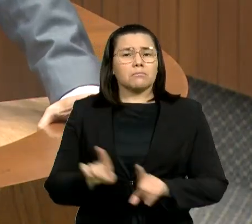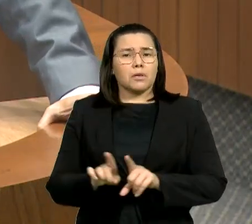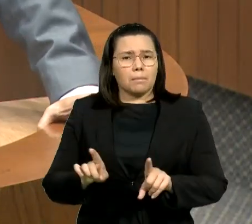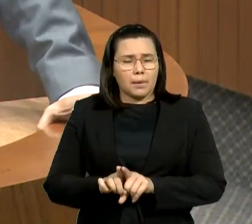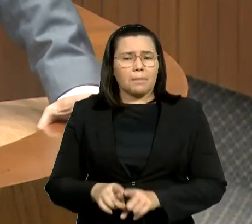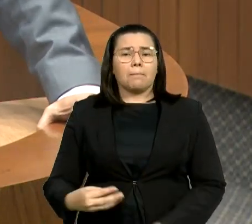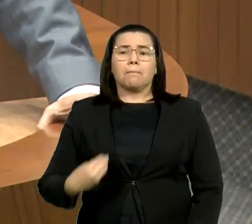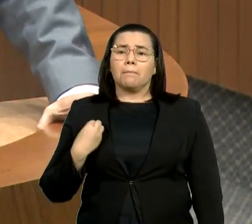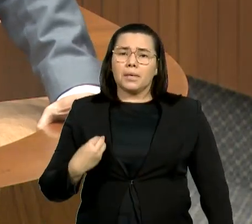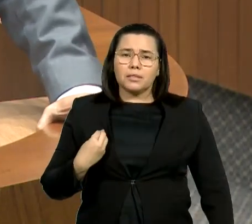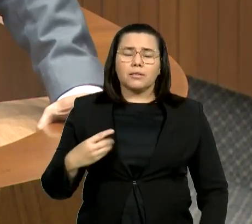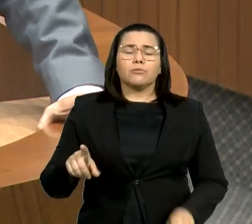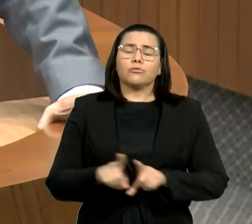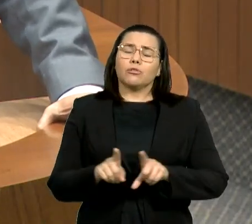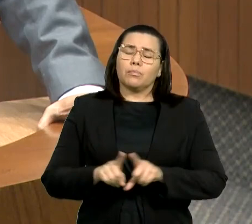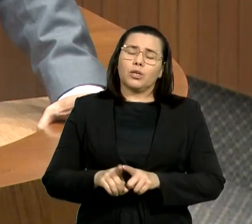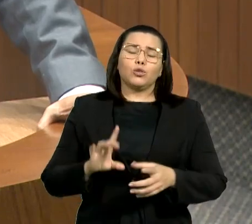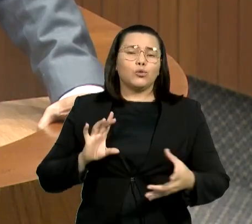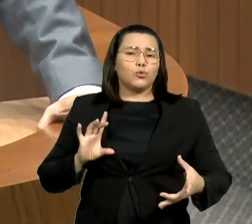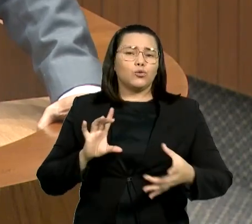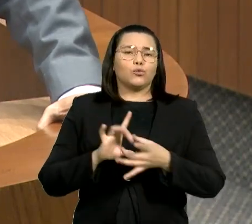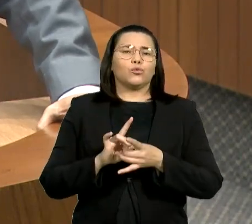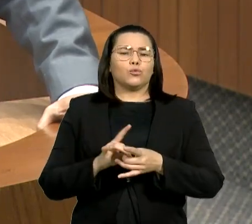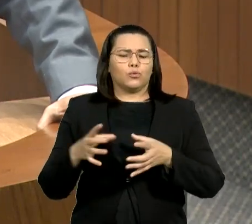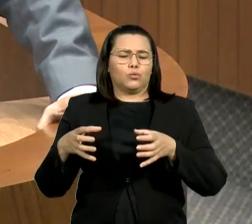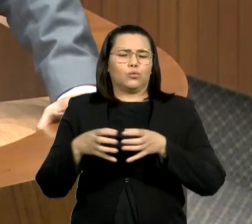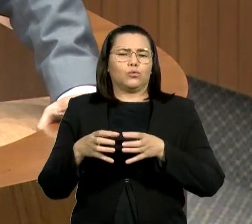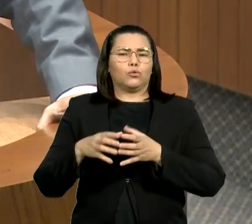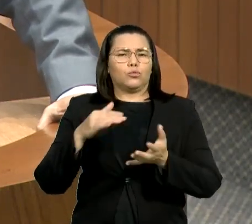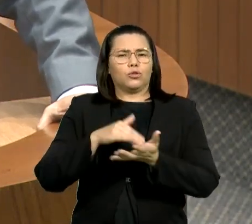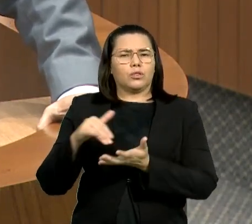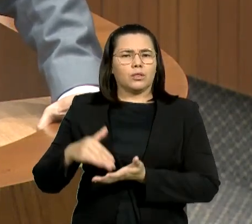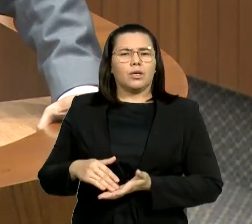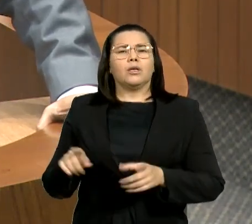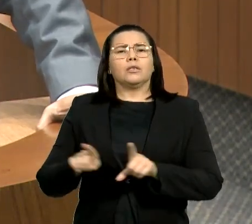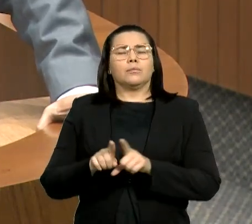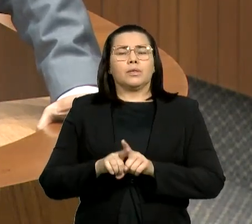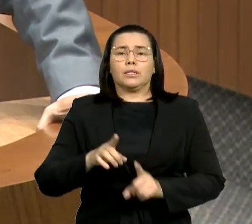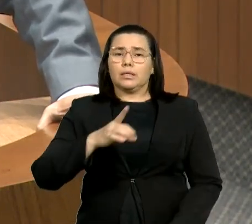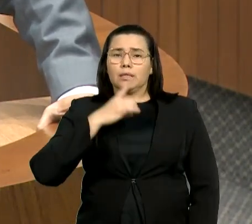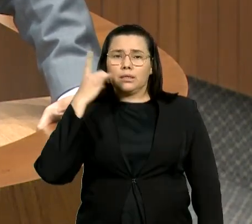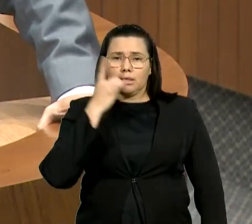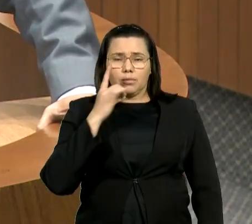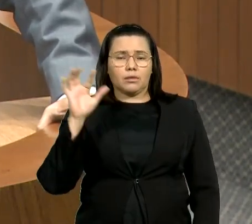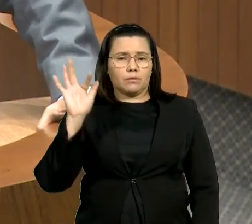vários secretários de estados, deputados federais presentes,